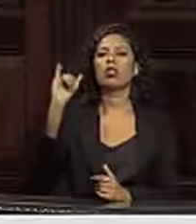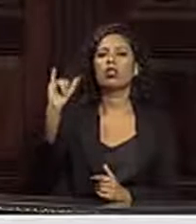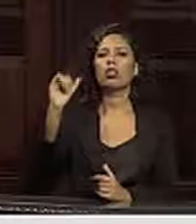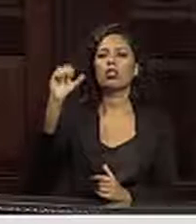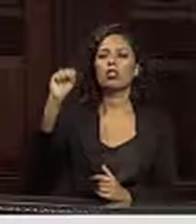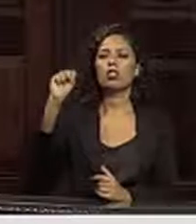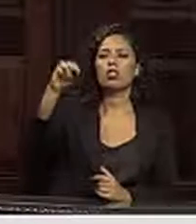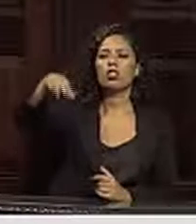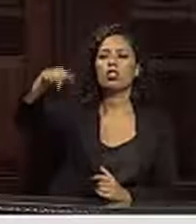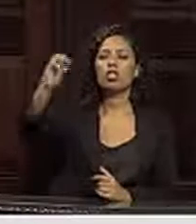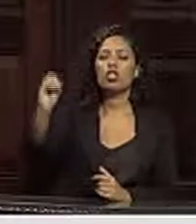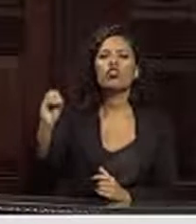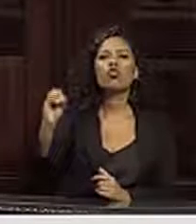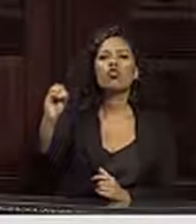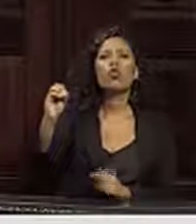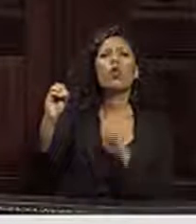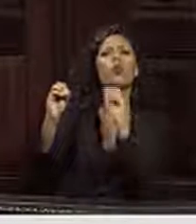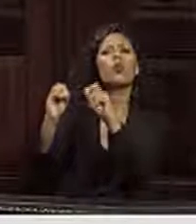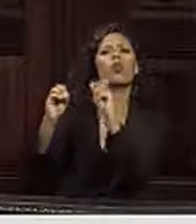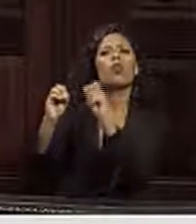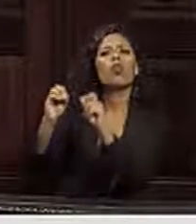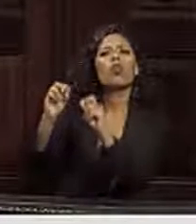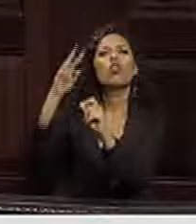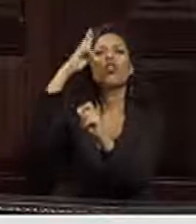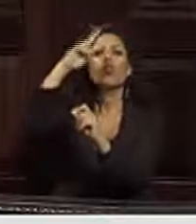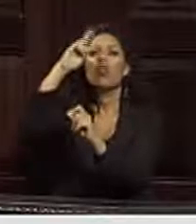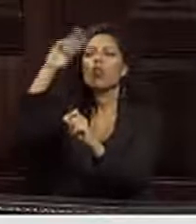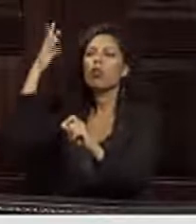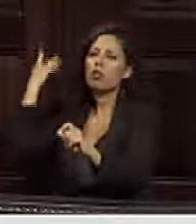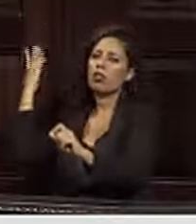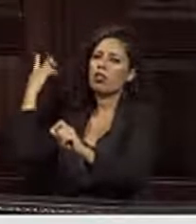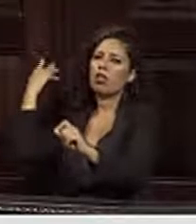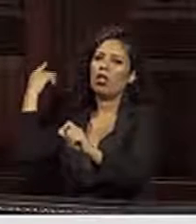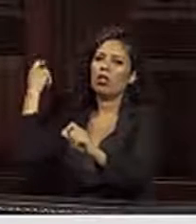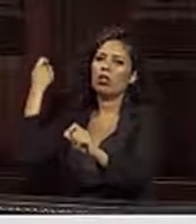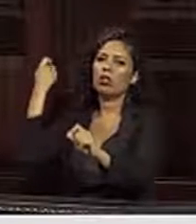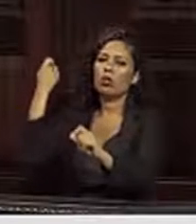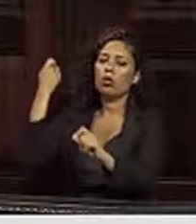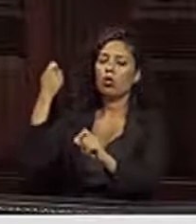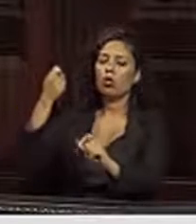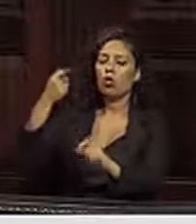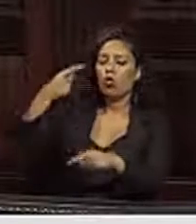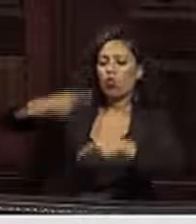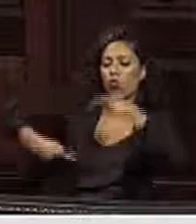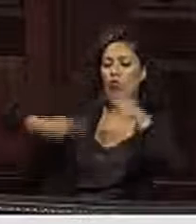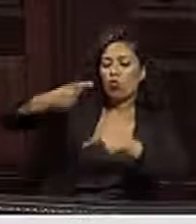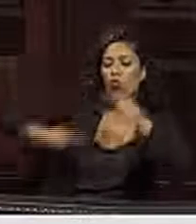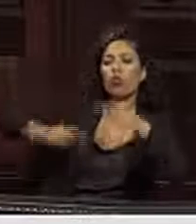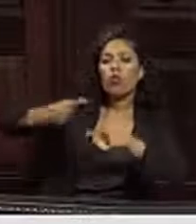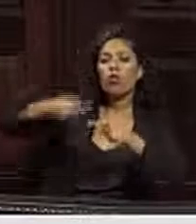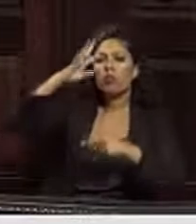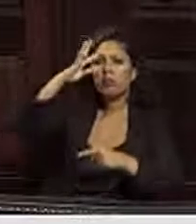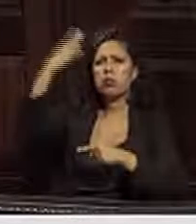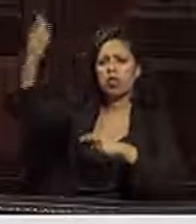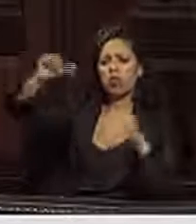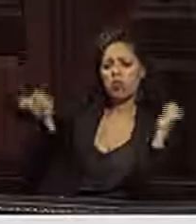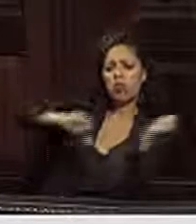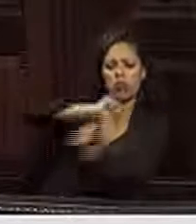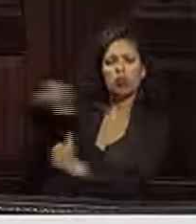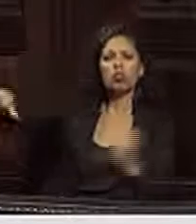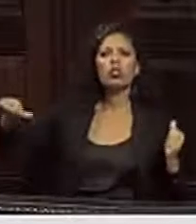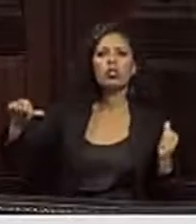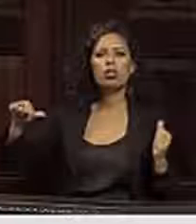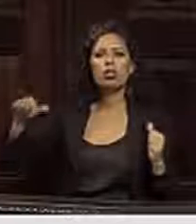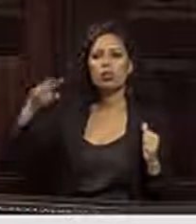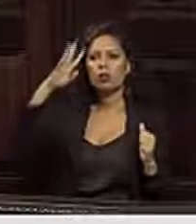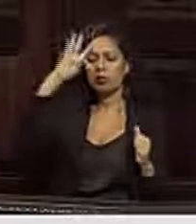por todos os outros. Um poder decide, muda, pauta,